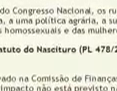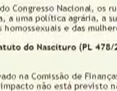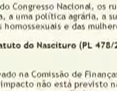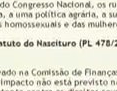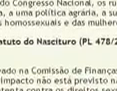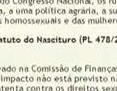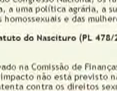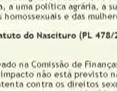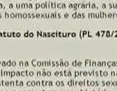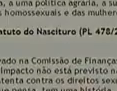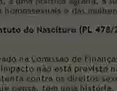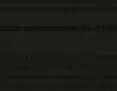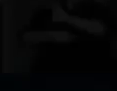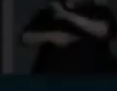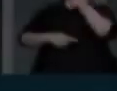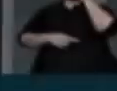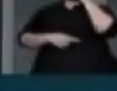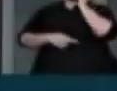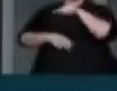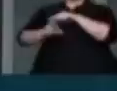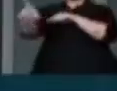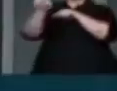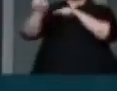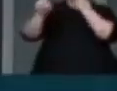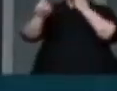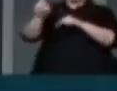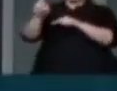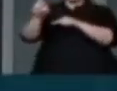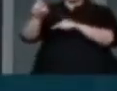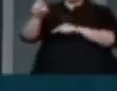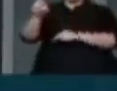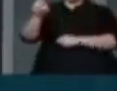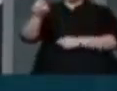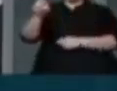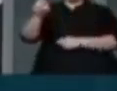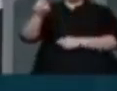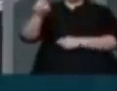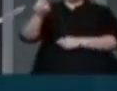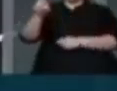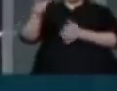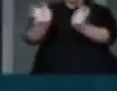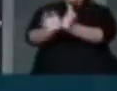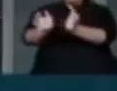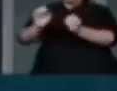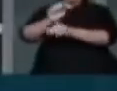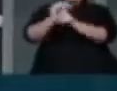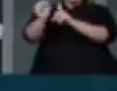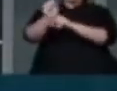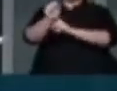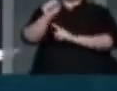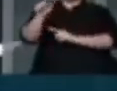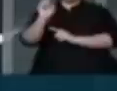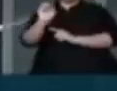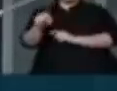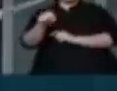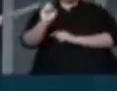é que ele, que diz representar-se ou representar um segmento da sociedade, que